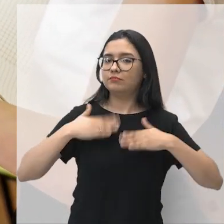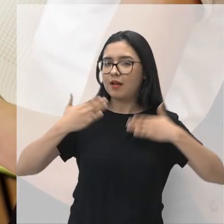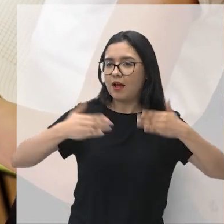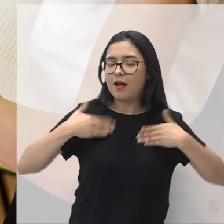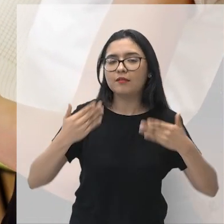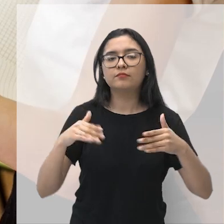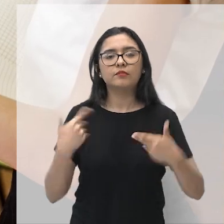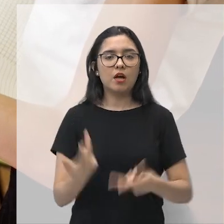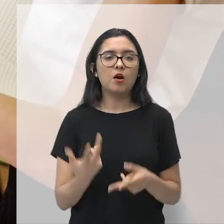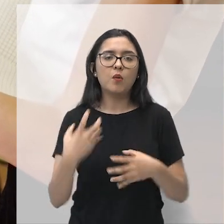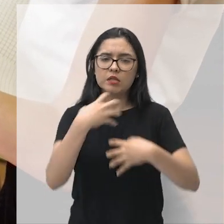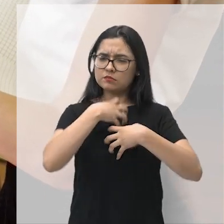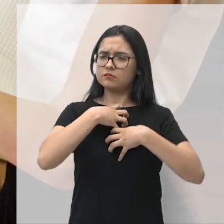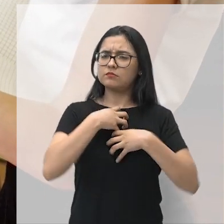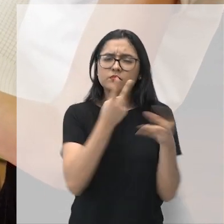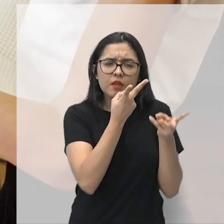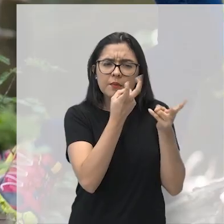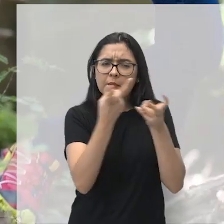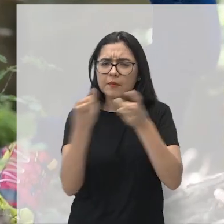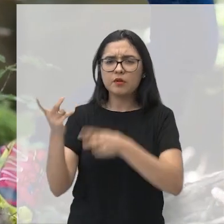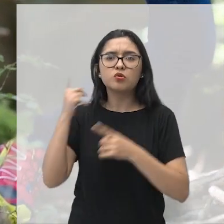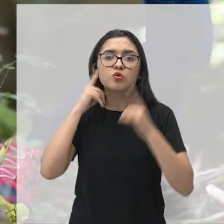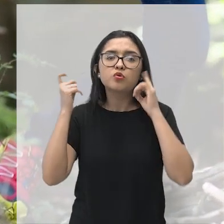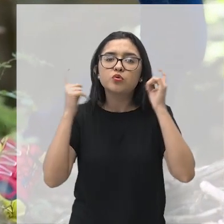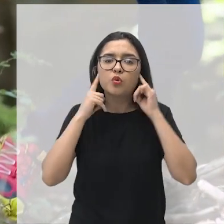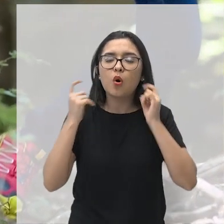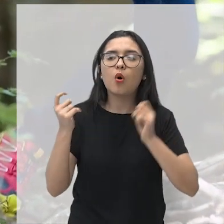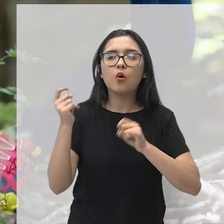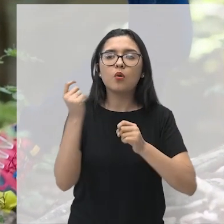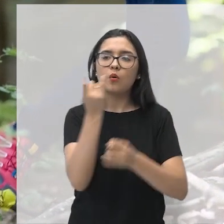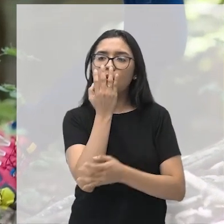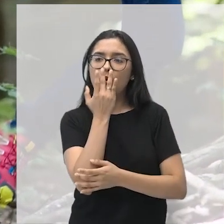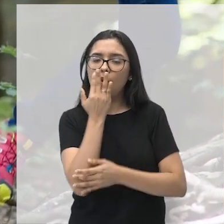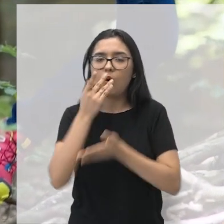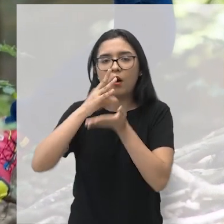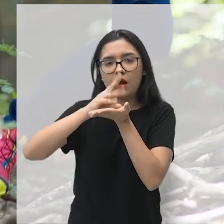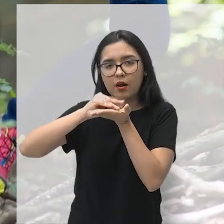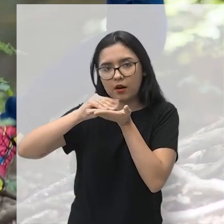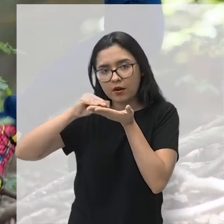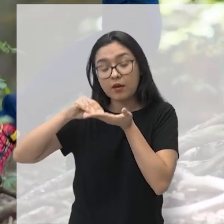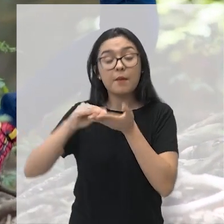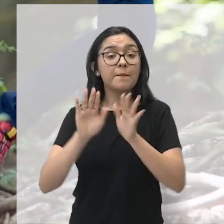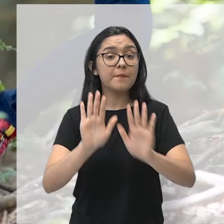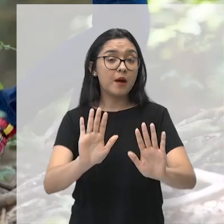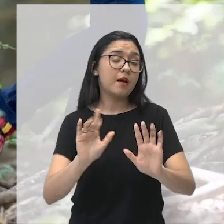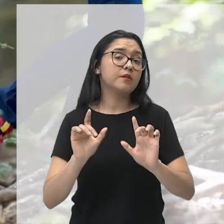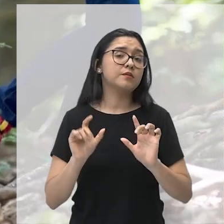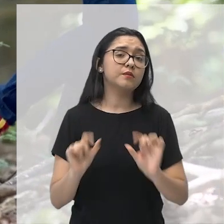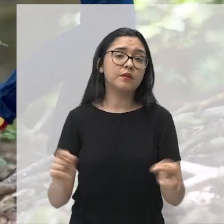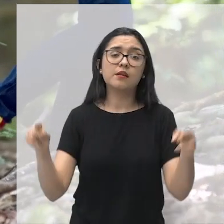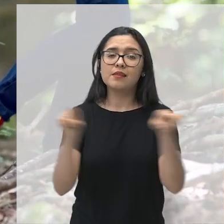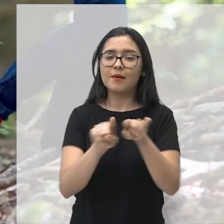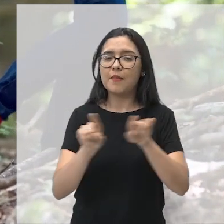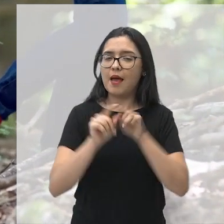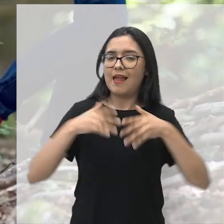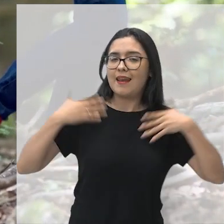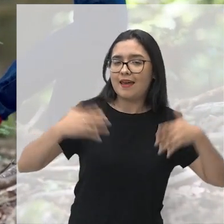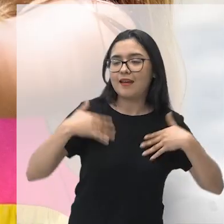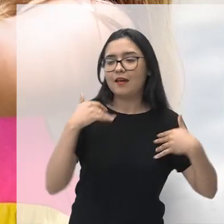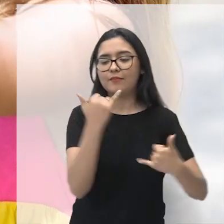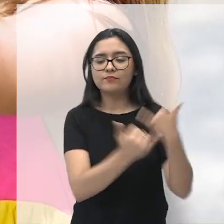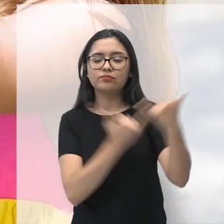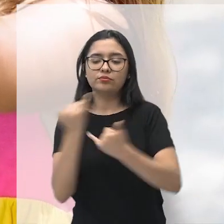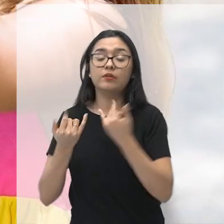seus sentidos aguçados para cada som, cor e textura. Mas, além da alegria e da